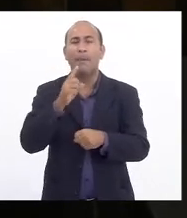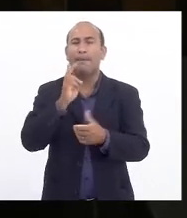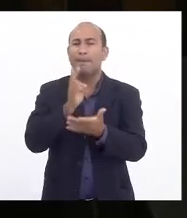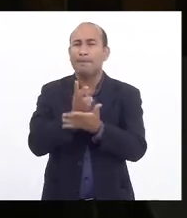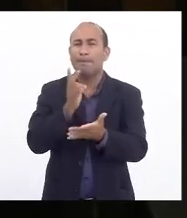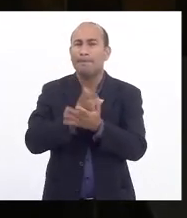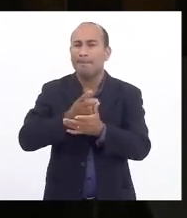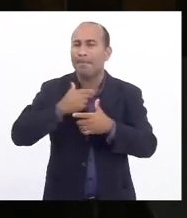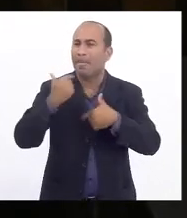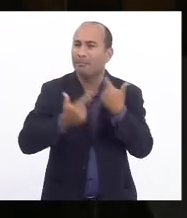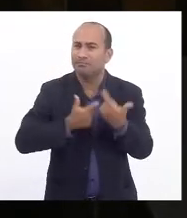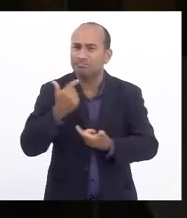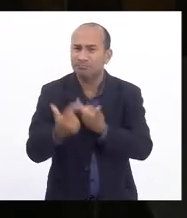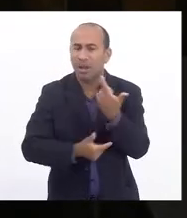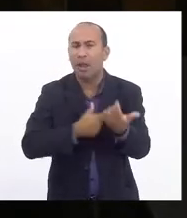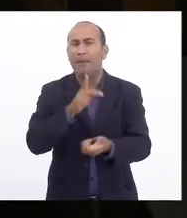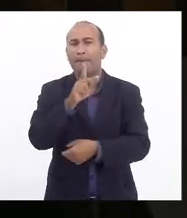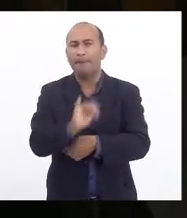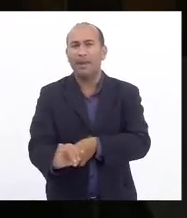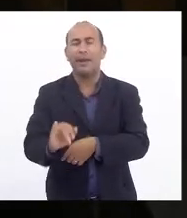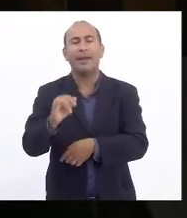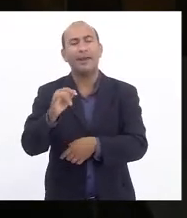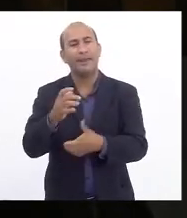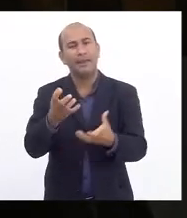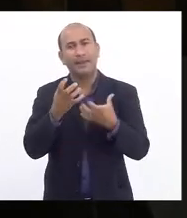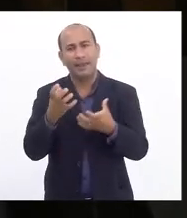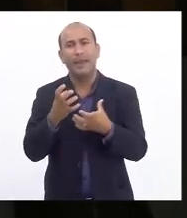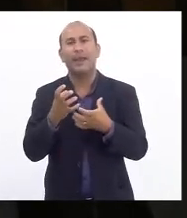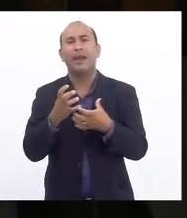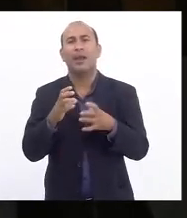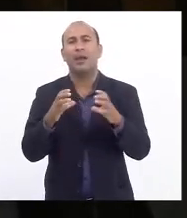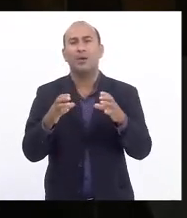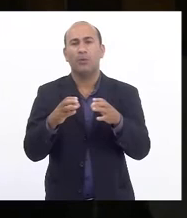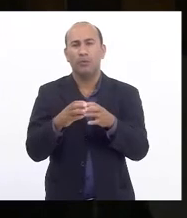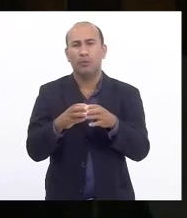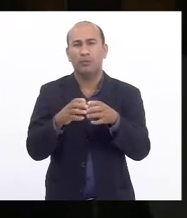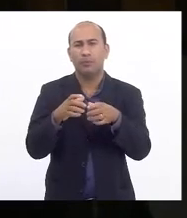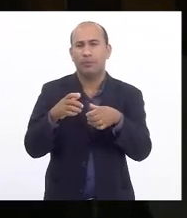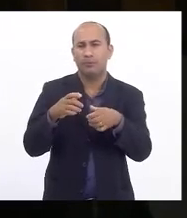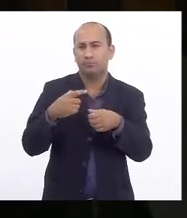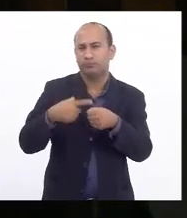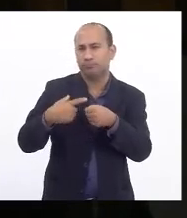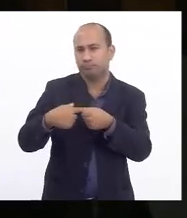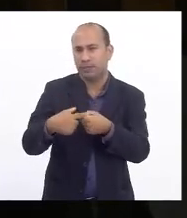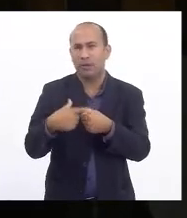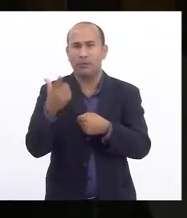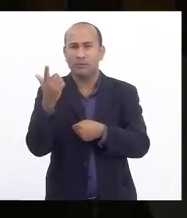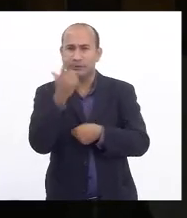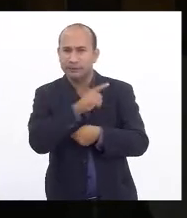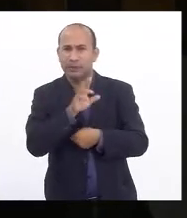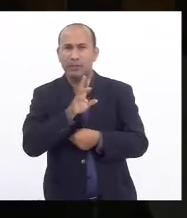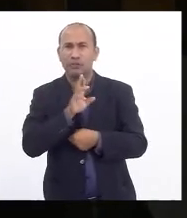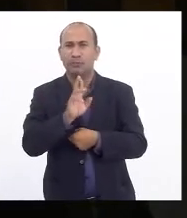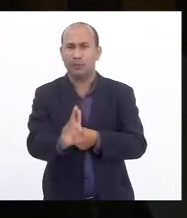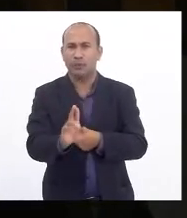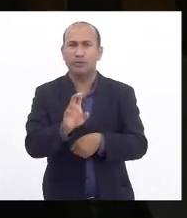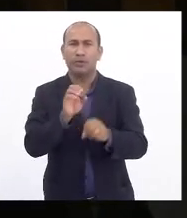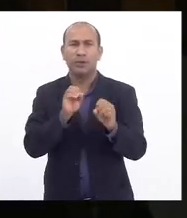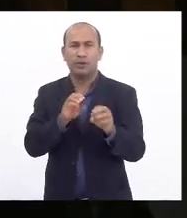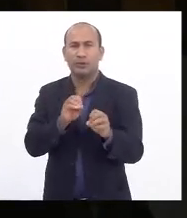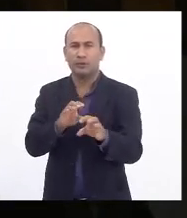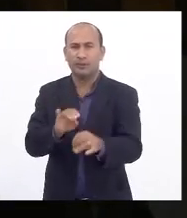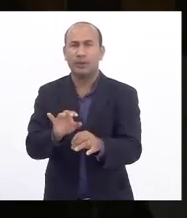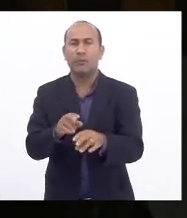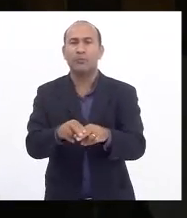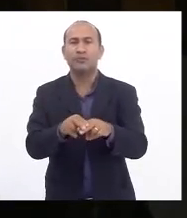e sobretudo fico na expectativa de que o corte oito tem uma resposta positiva por parte da Secretaria de Estado de Educação para que